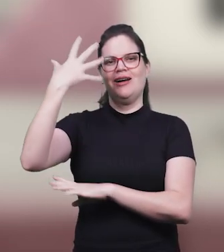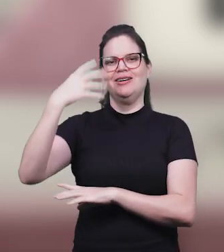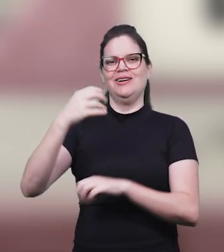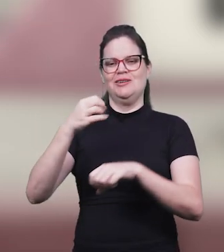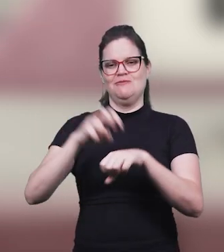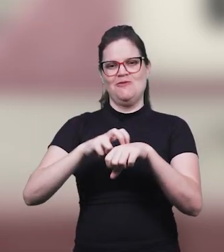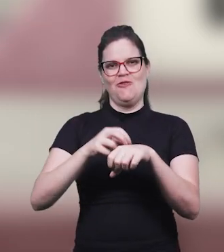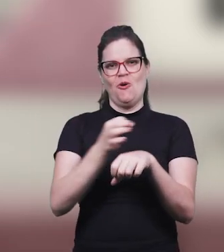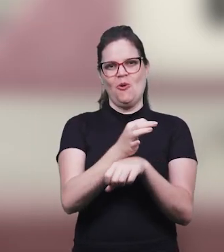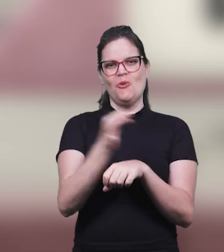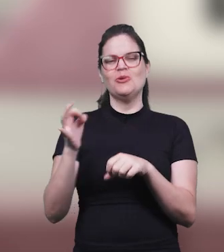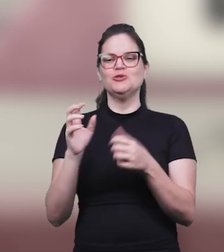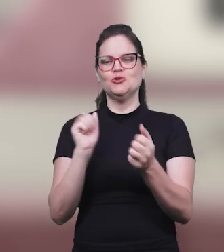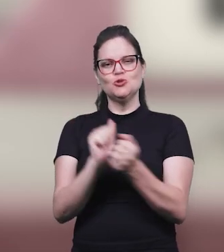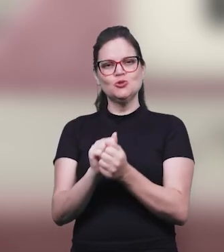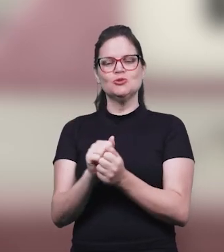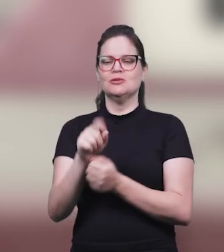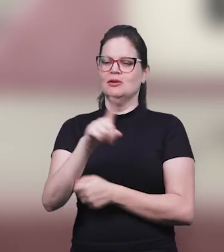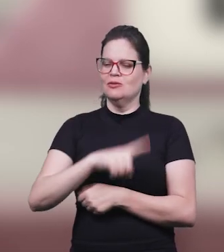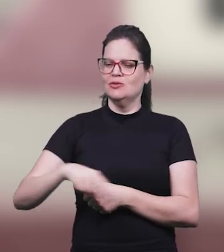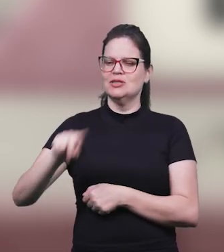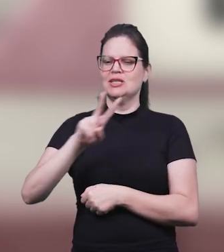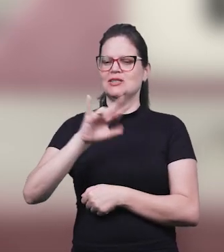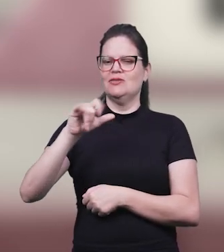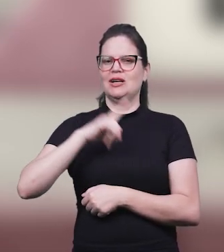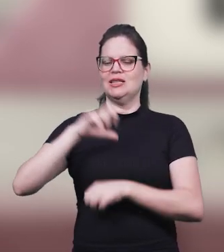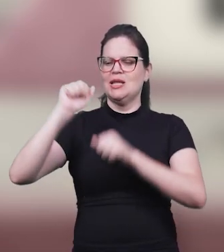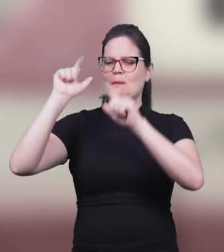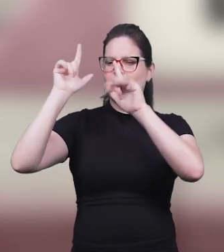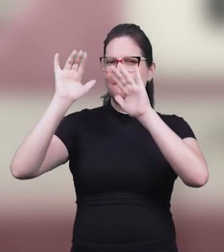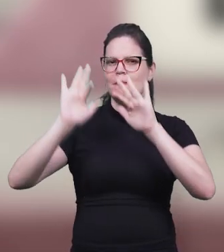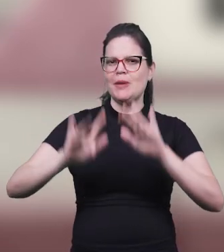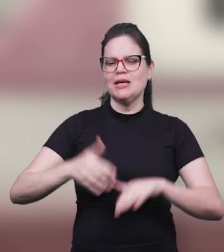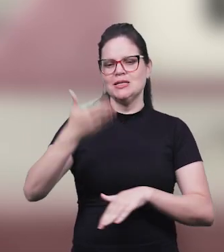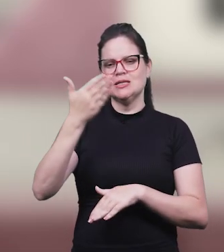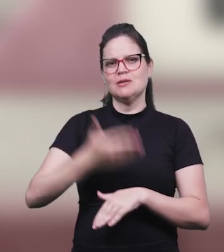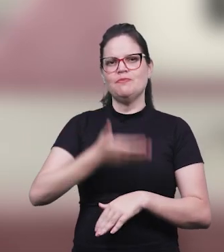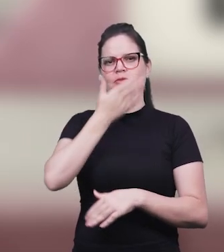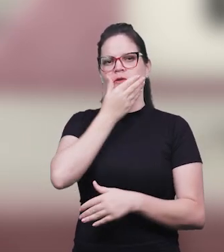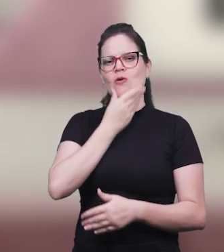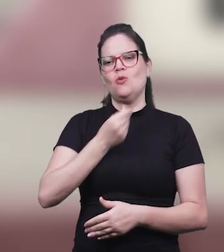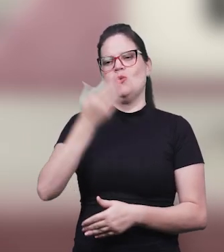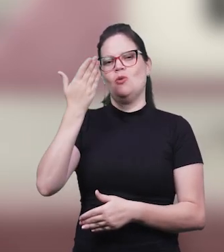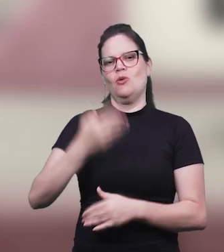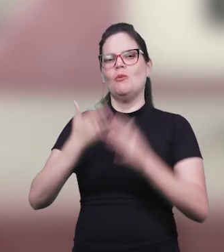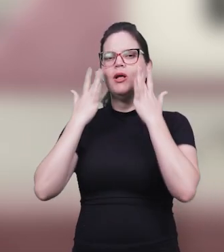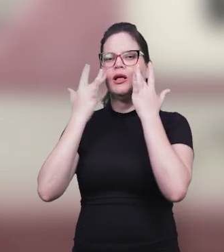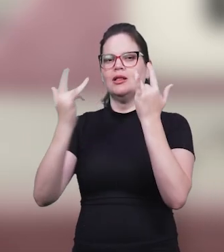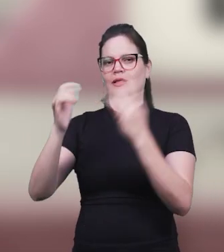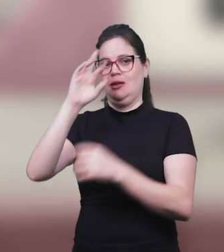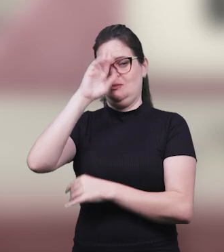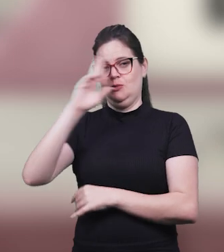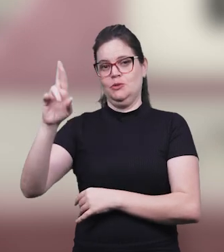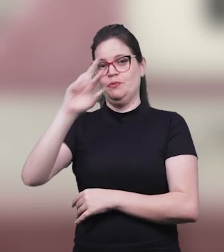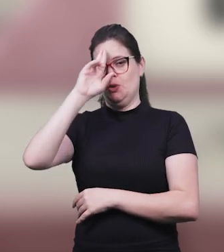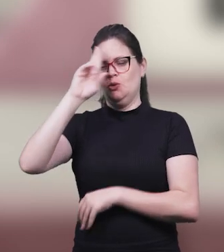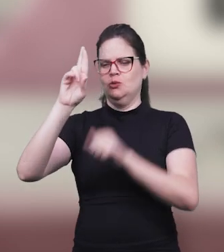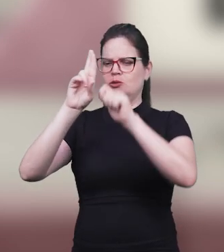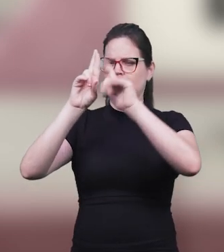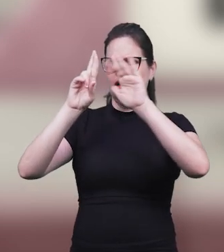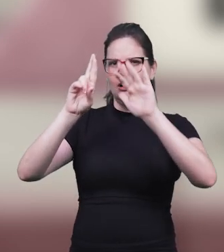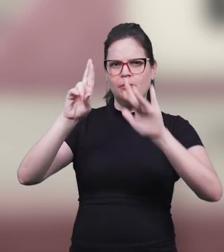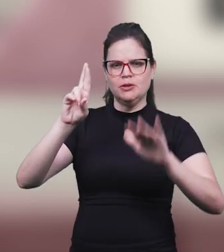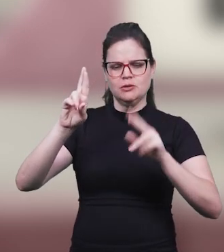E eis que assim será abençoado o homem que teme ao Senhor. O Senhor te abençoará desde